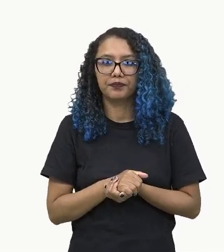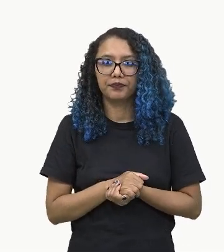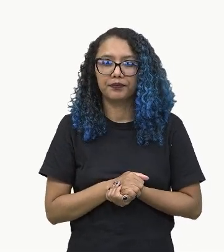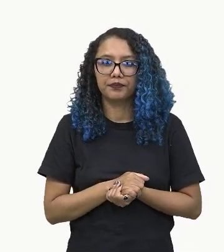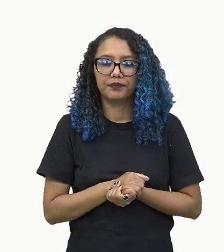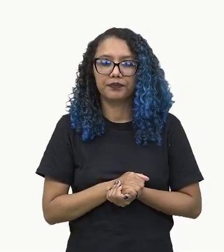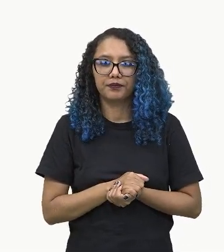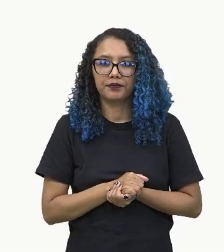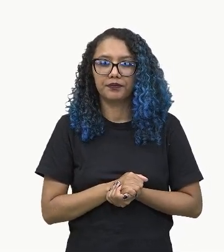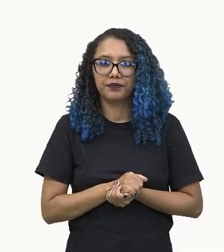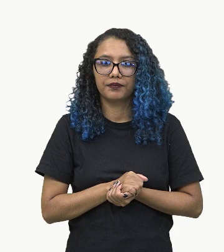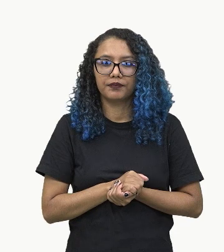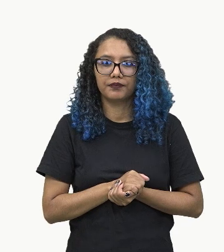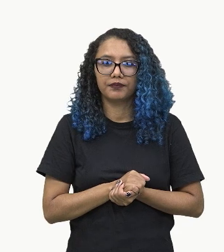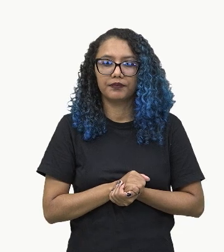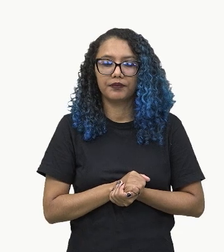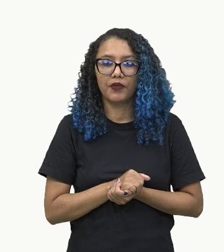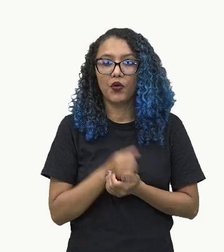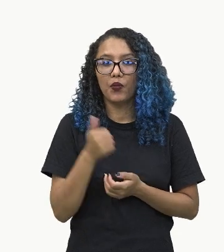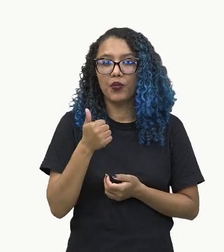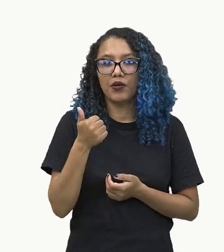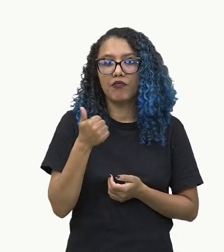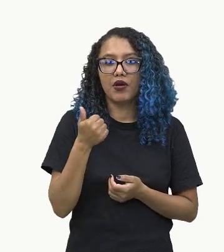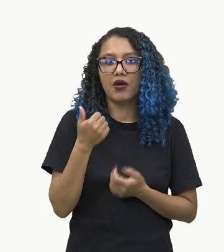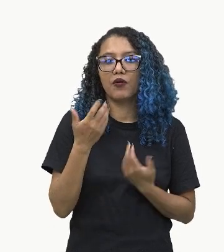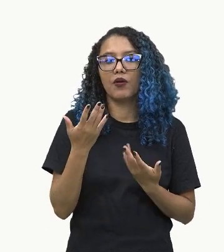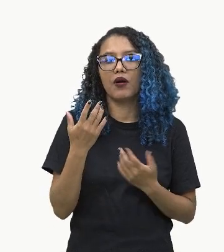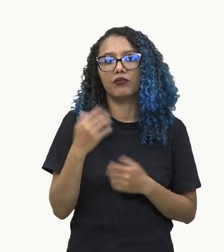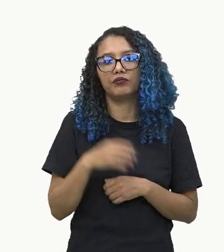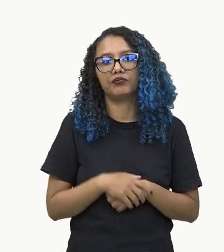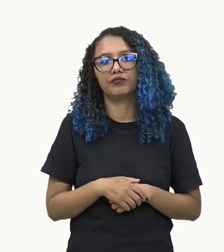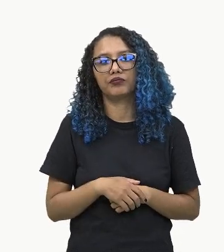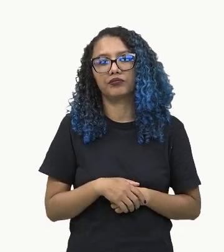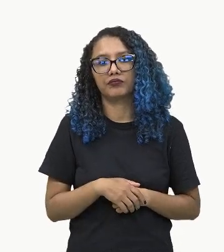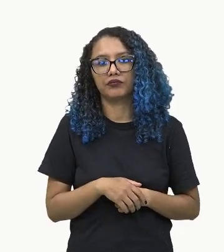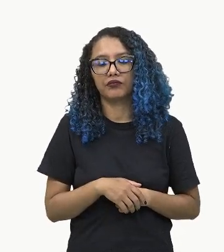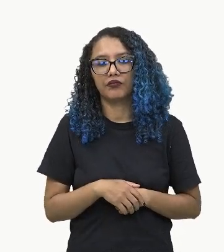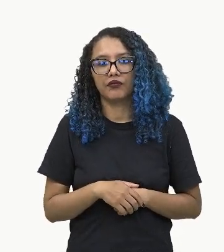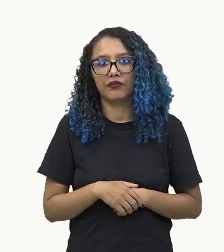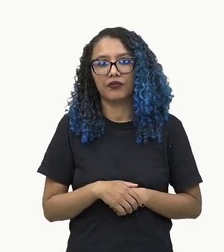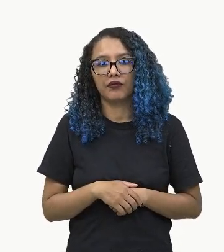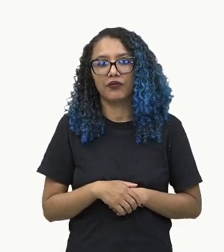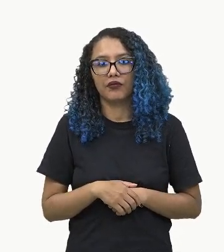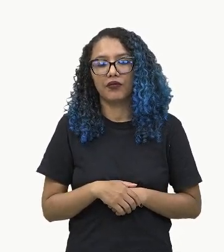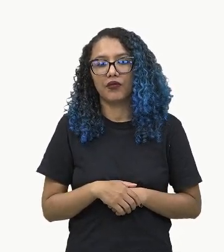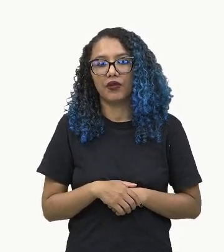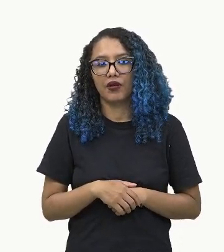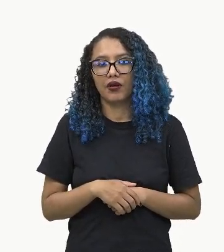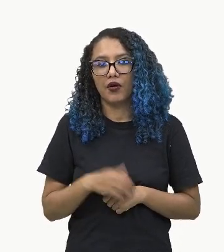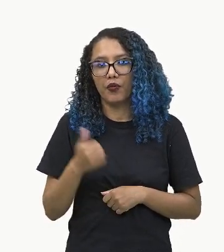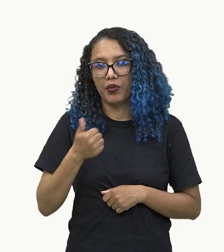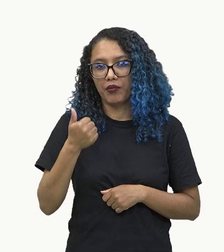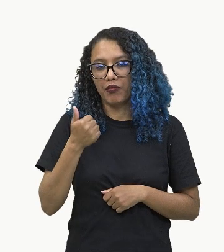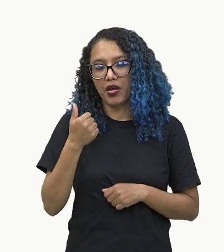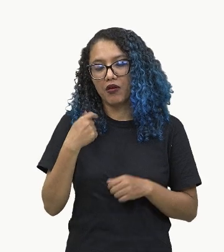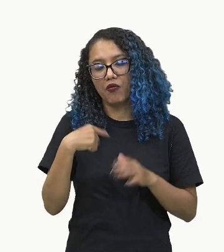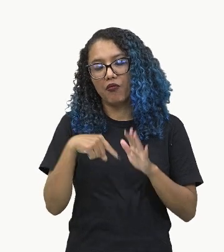dois termos, ó, meu primeiro termo ao quadrado, menos o meu segundo termo ao